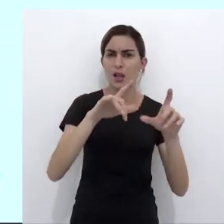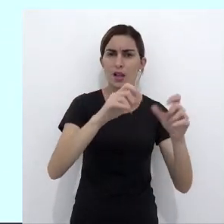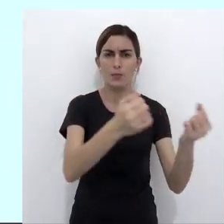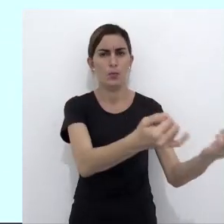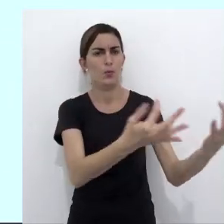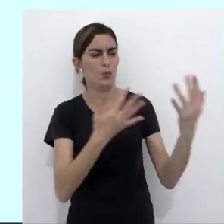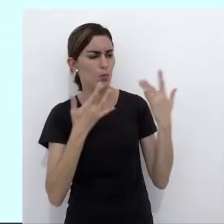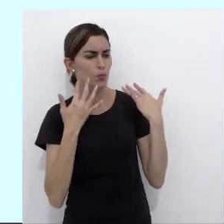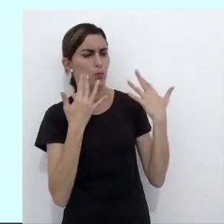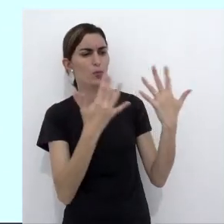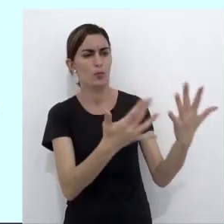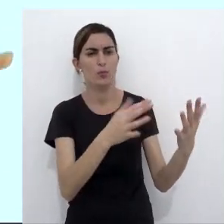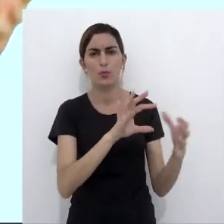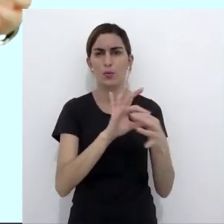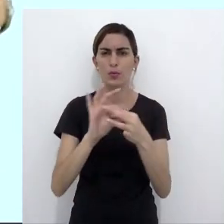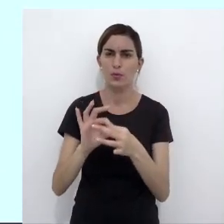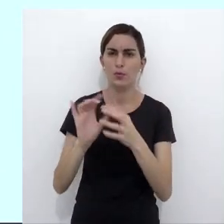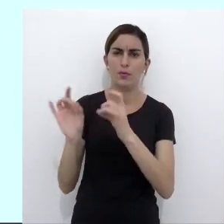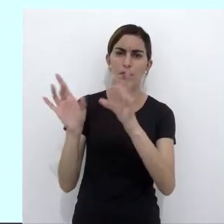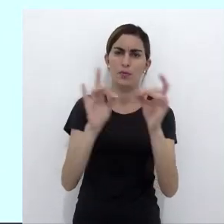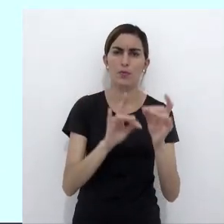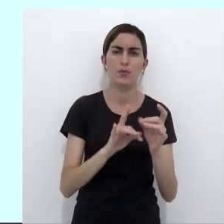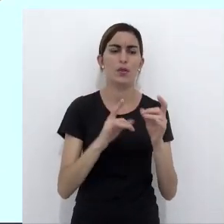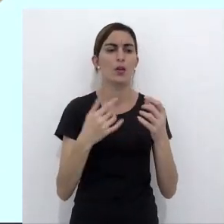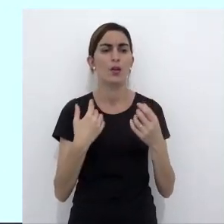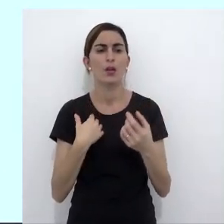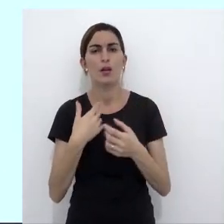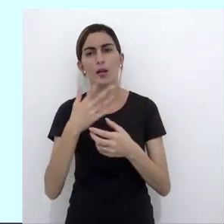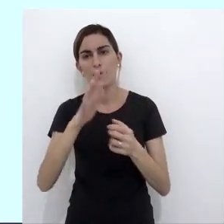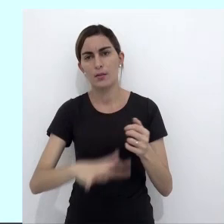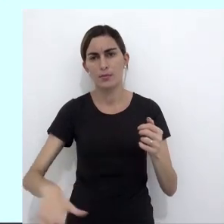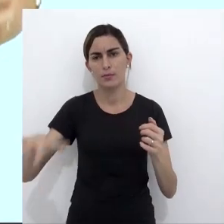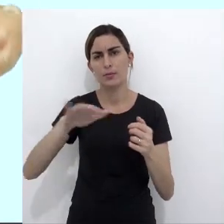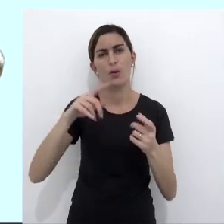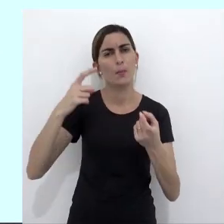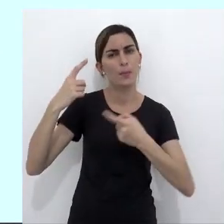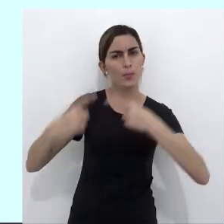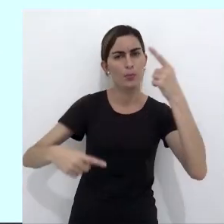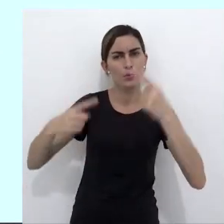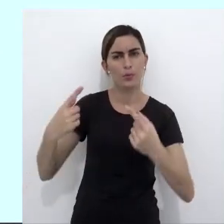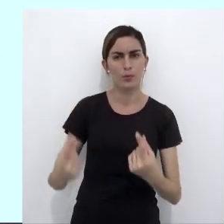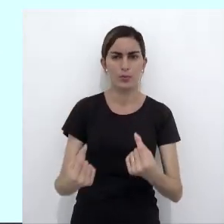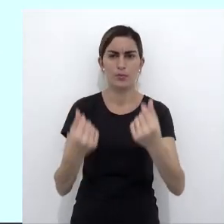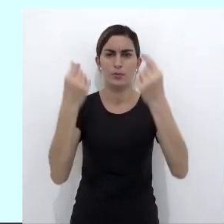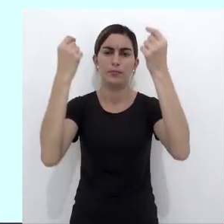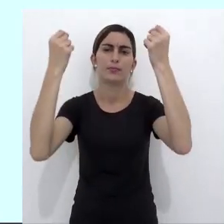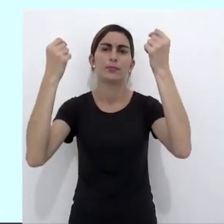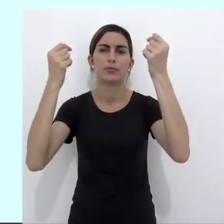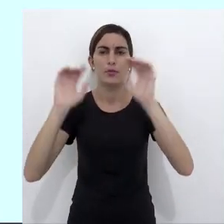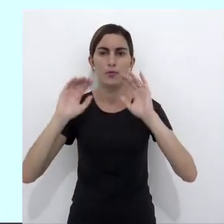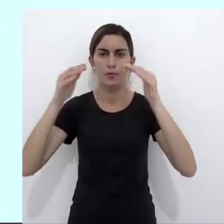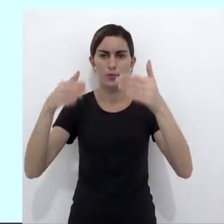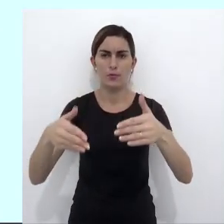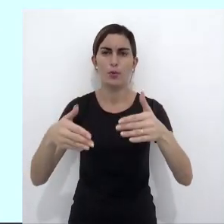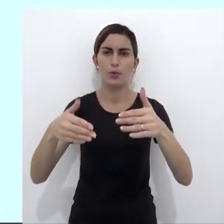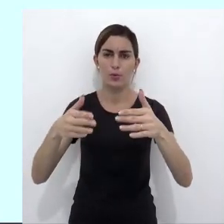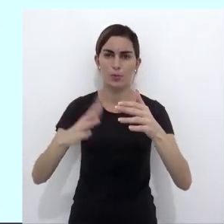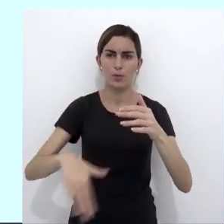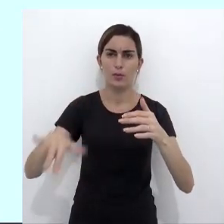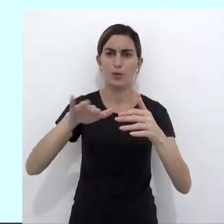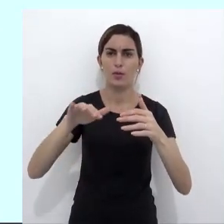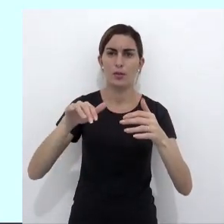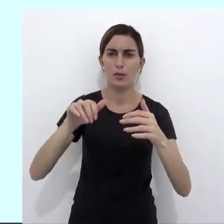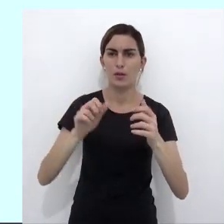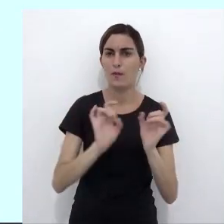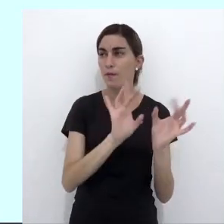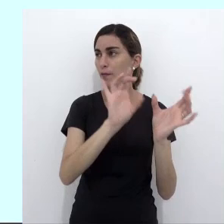e ligado ao escravismo. Ou seja, uma política econômica voltada para a